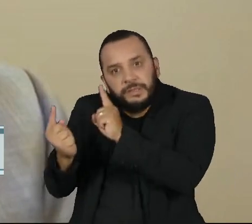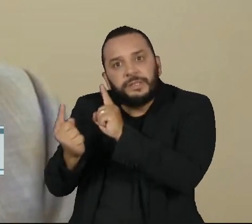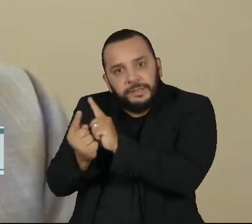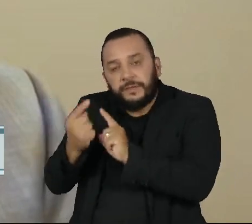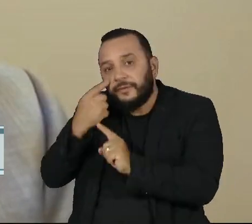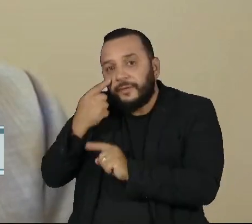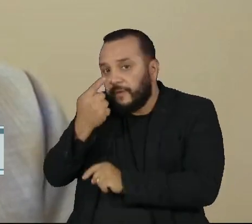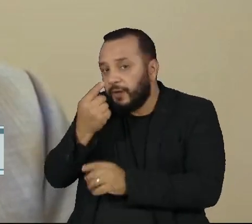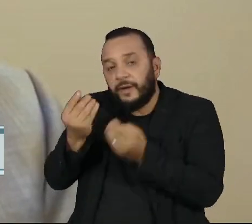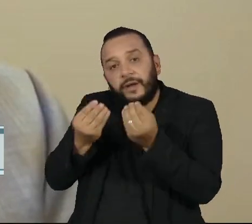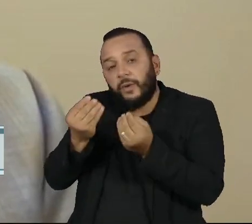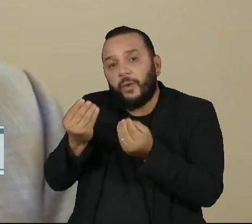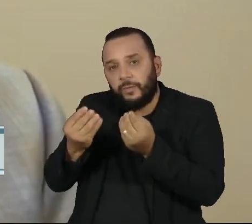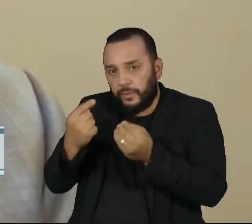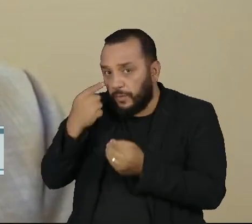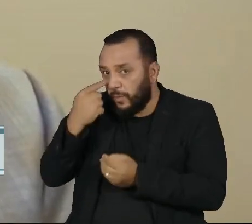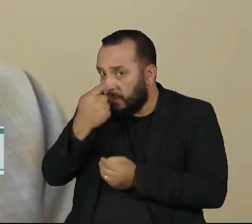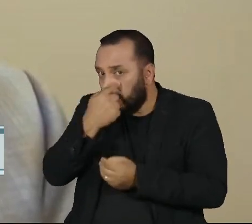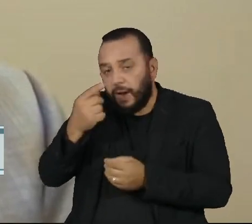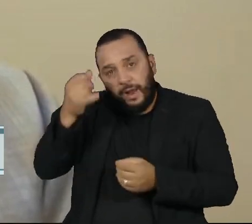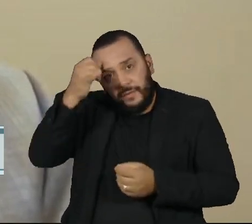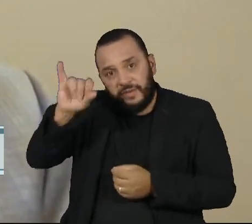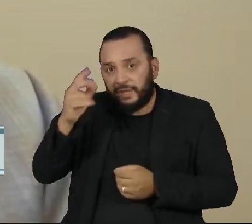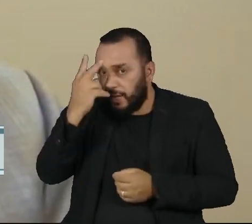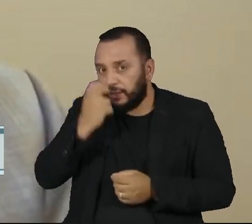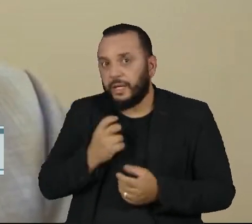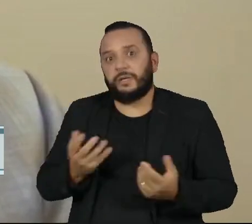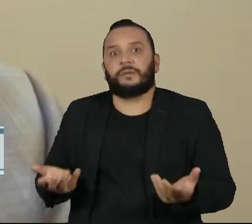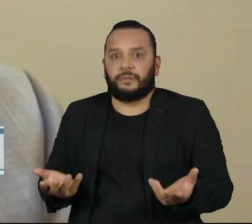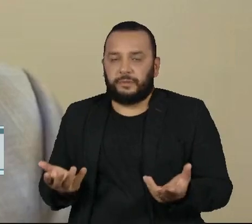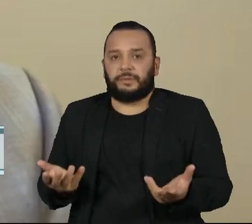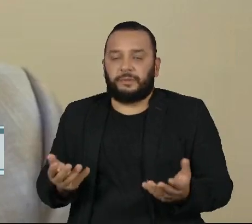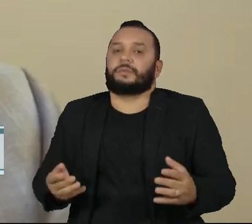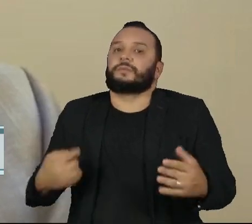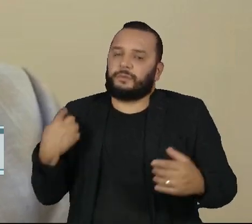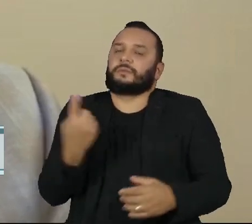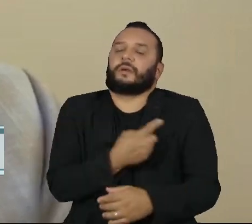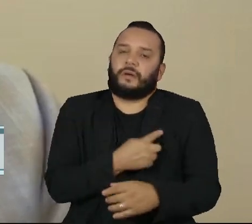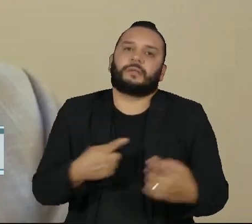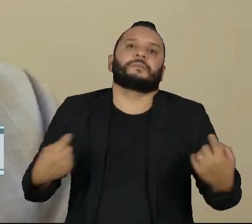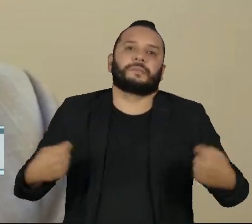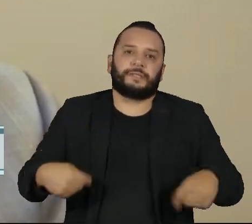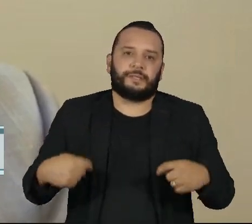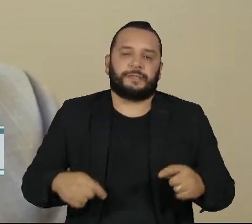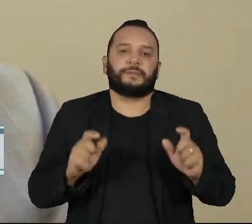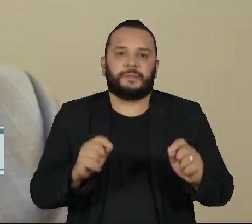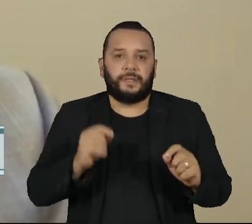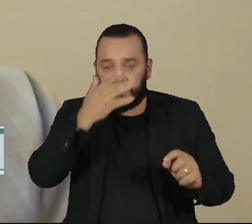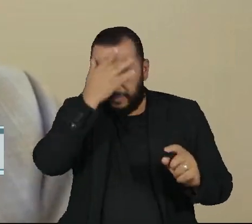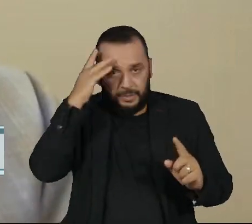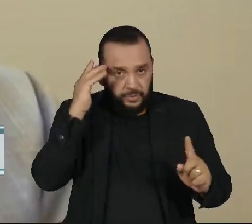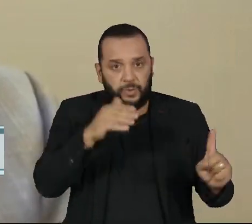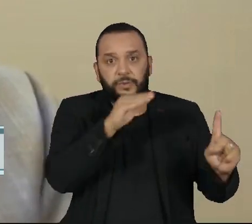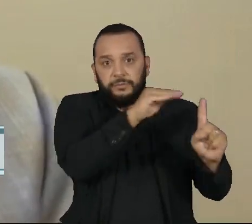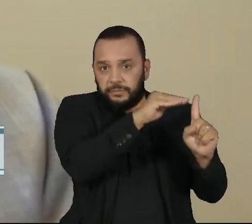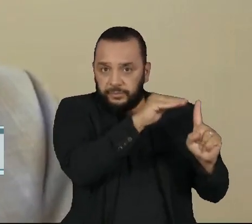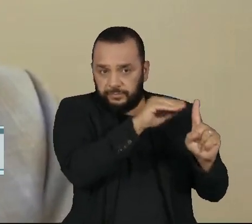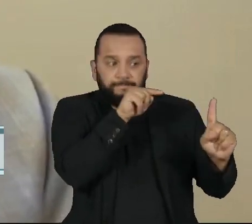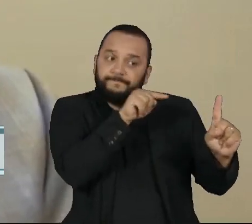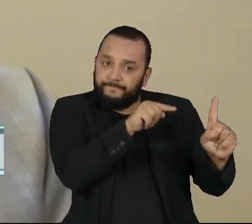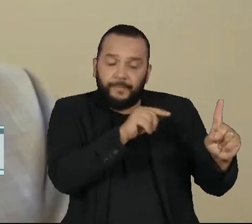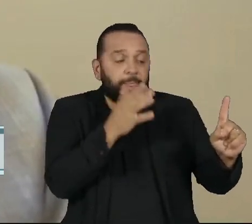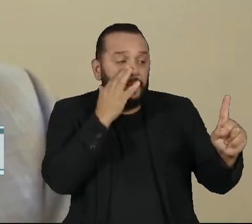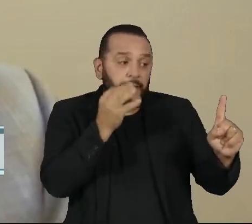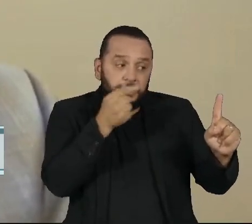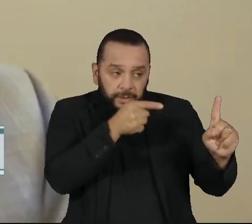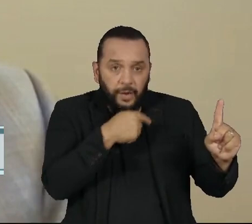que a gente consegue evitar a cegueira pelo glaucoma, a gente tem que chegar ao paciente, ao indivíduo, mostrando: